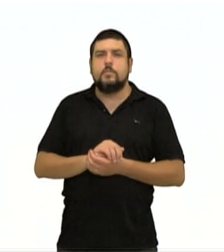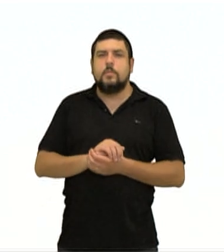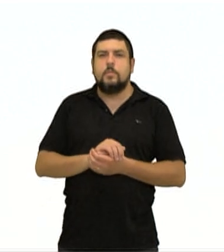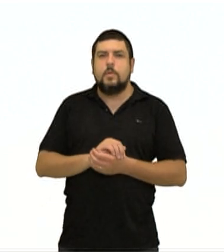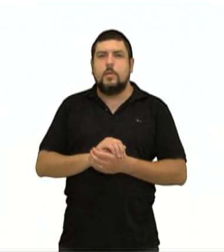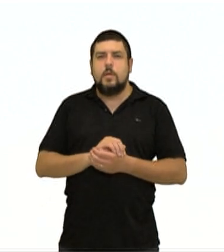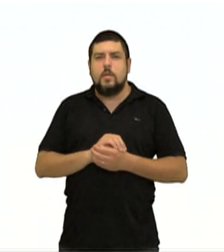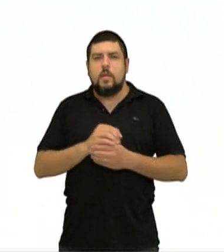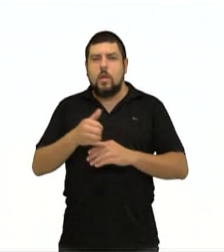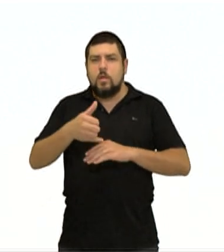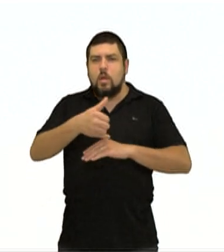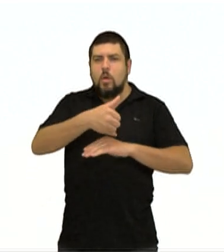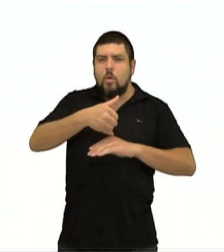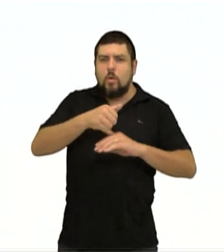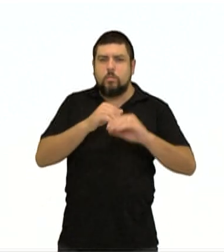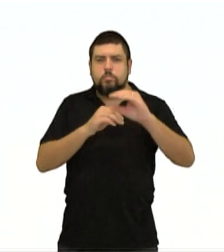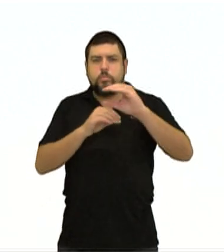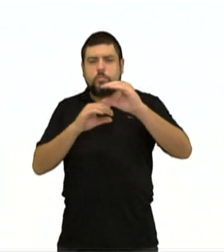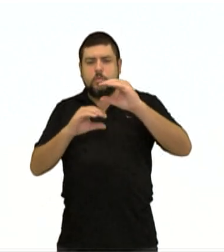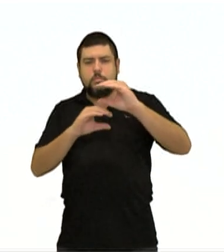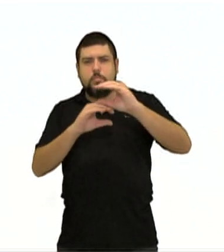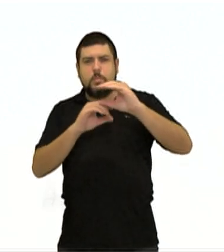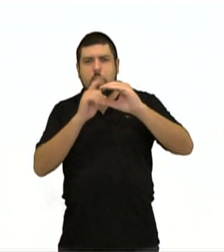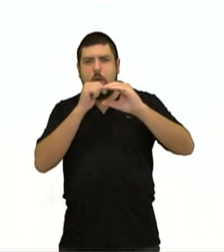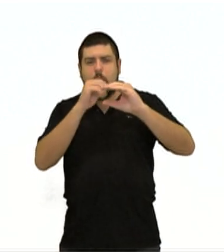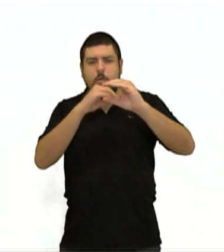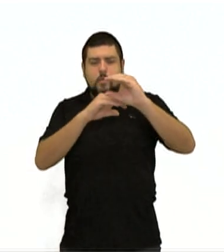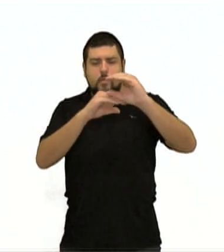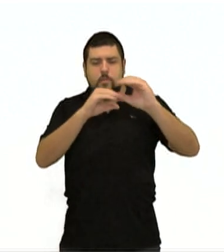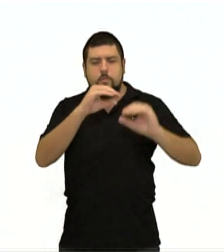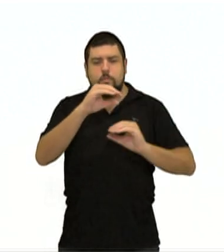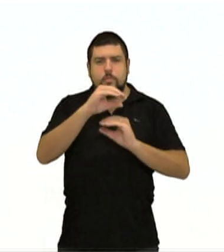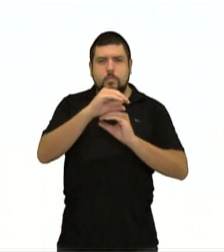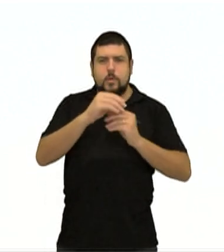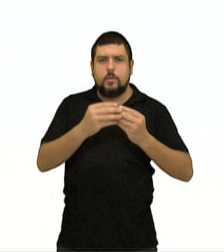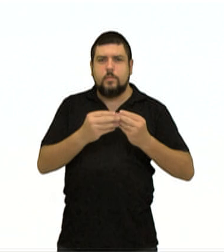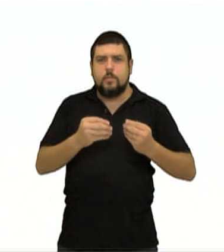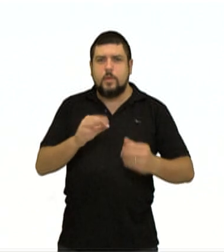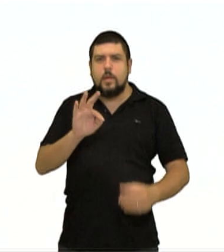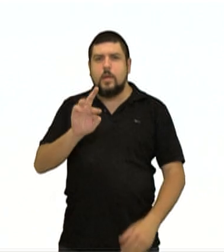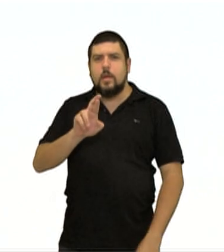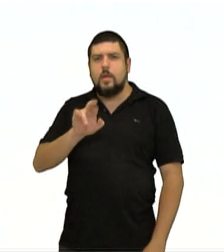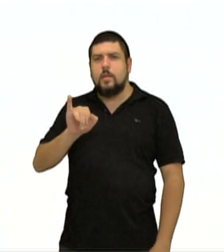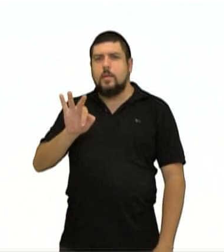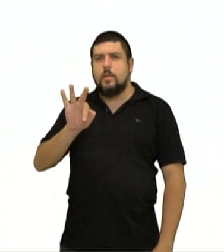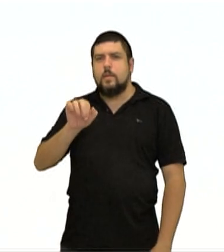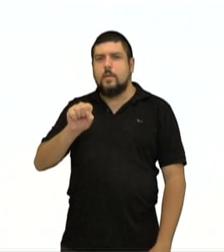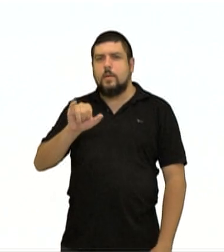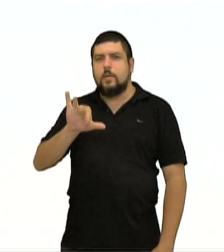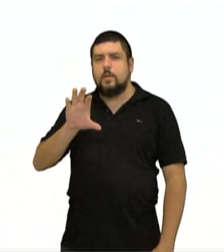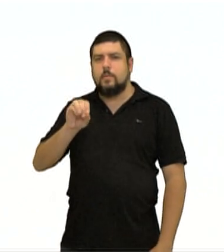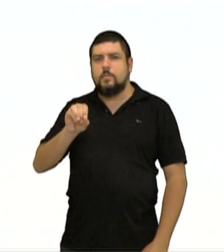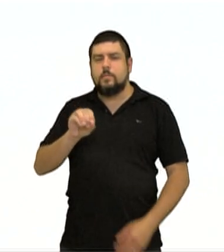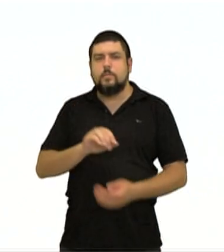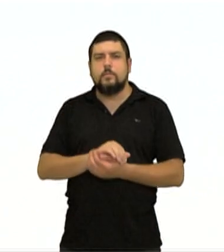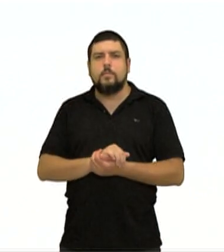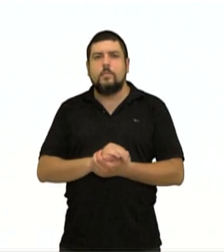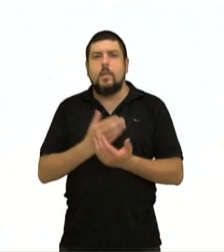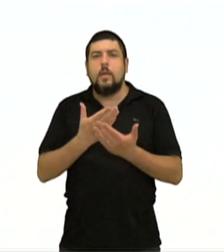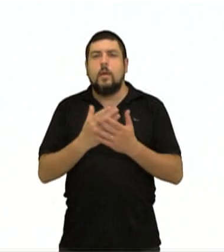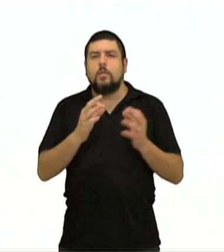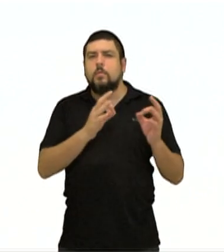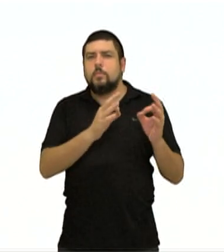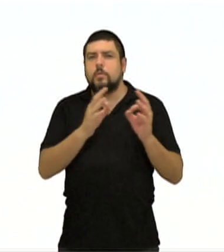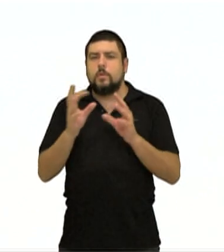água e eu percebo a areia. Então são três fases, trifásico. E o que vimos na aula?